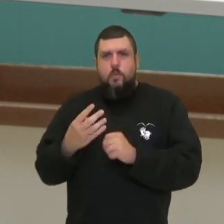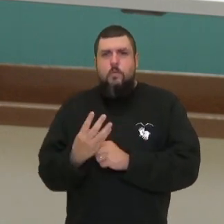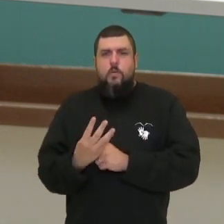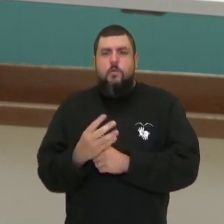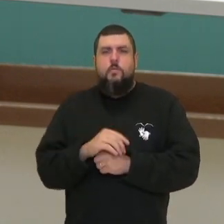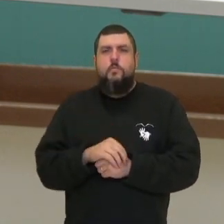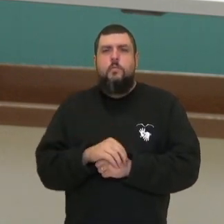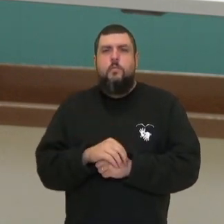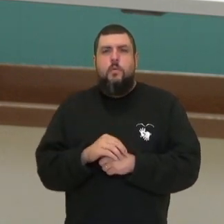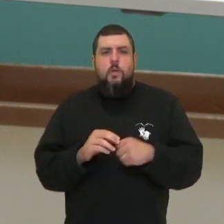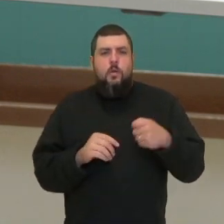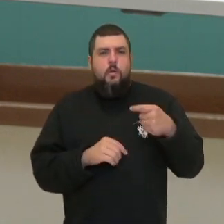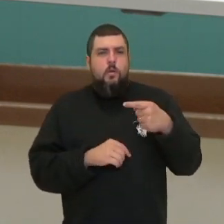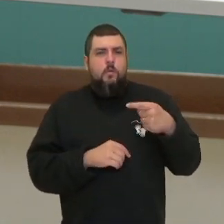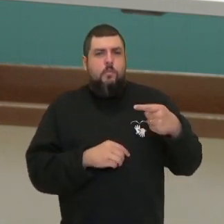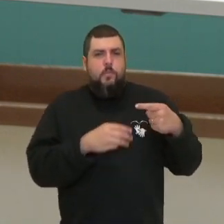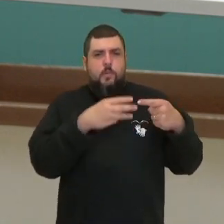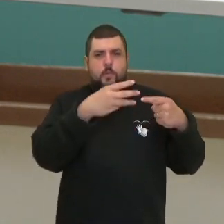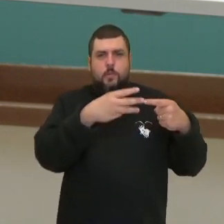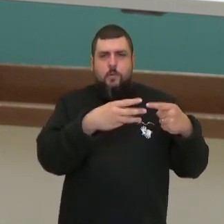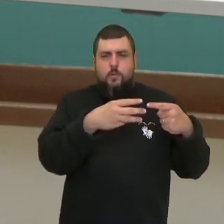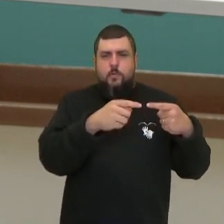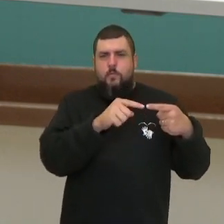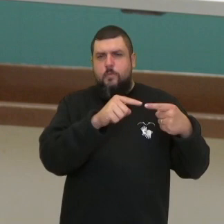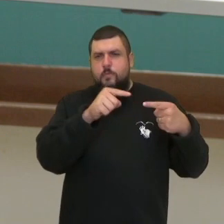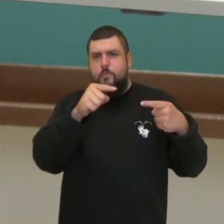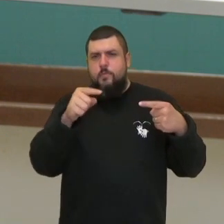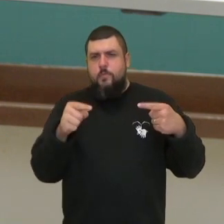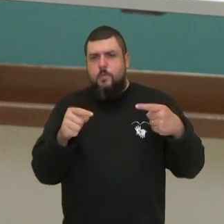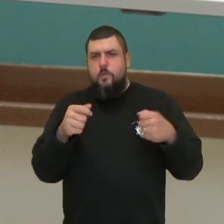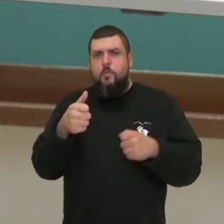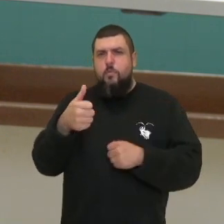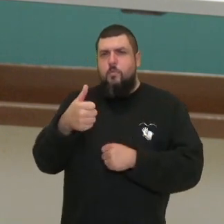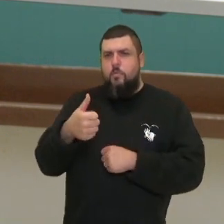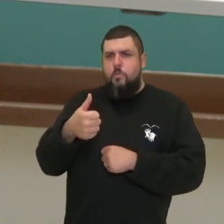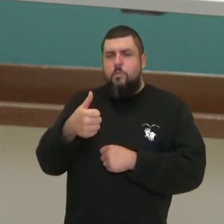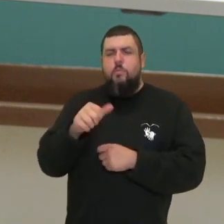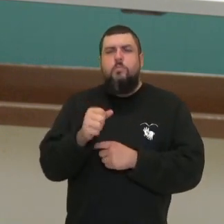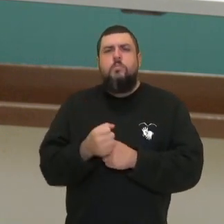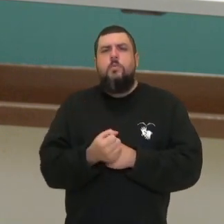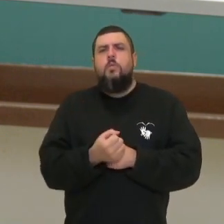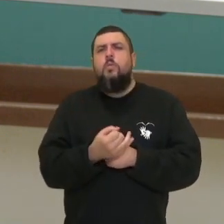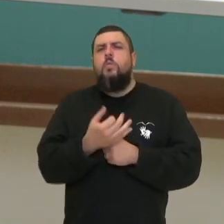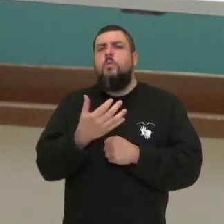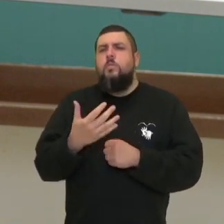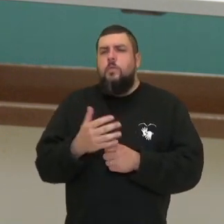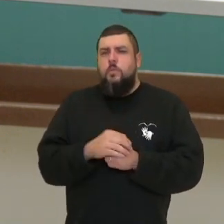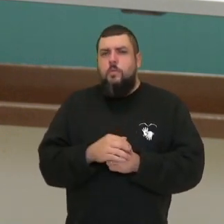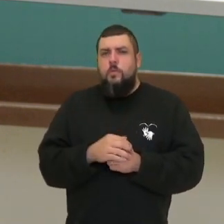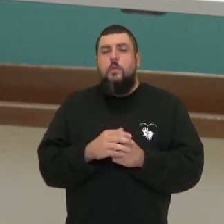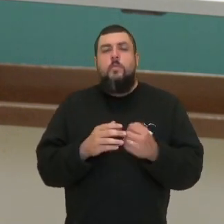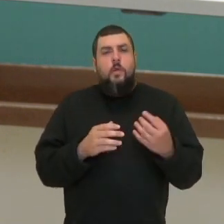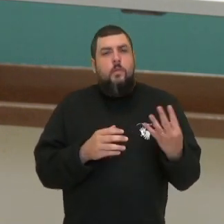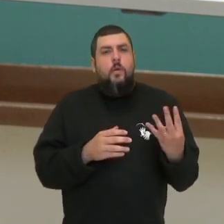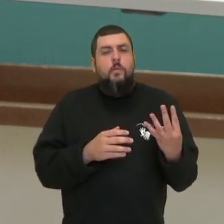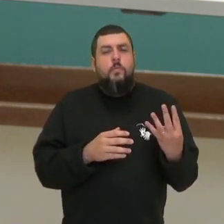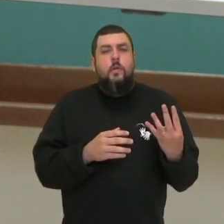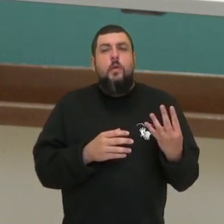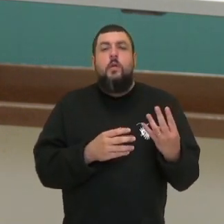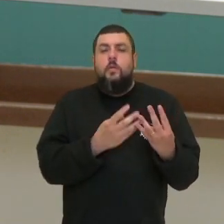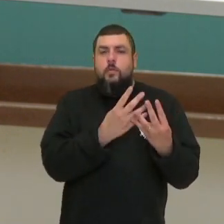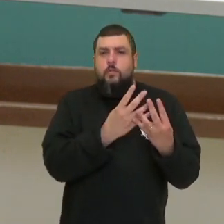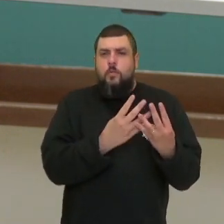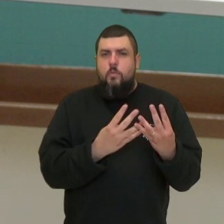Menos 3 para chegar no menos 1, precisamos andar quantas unidades? Ah, 4 também, então existe o